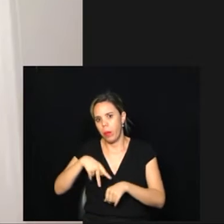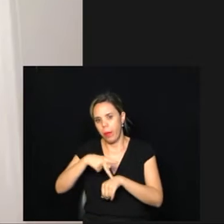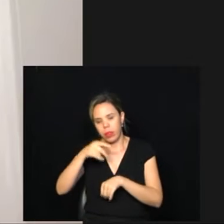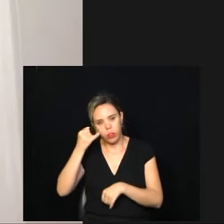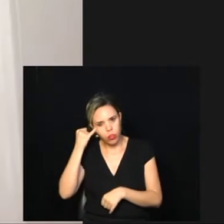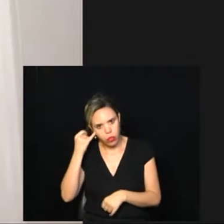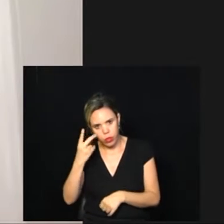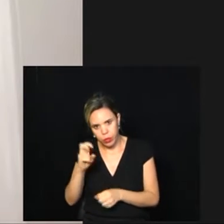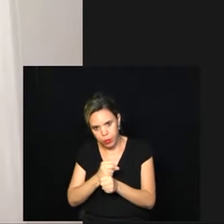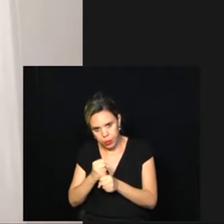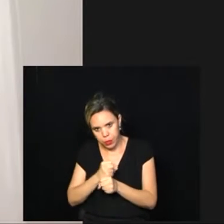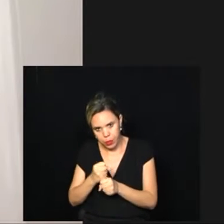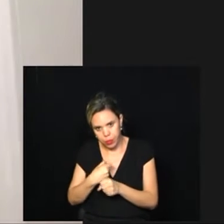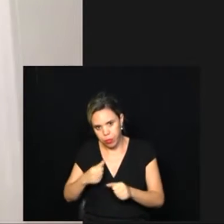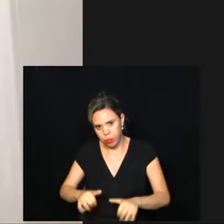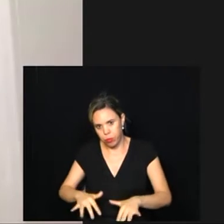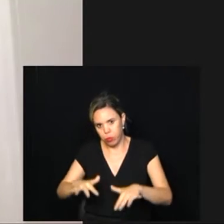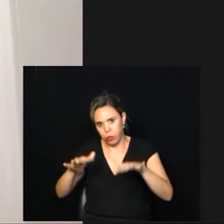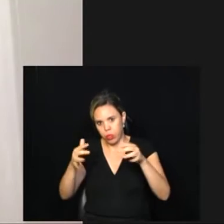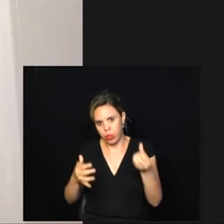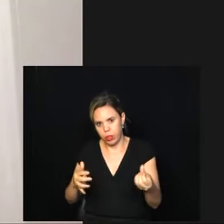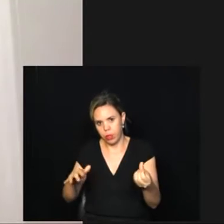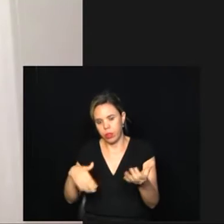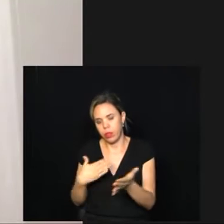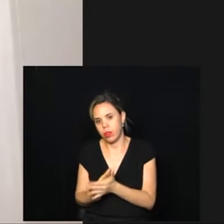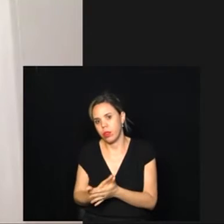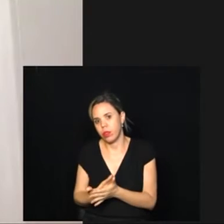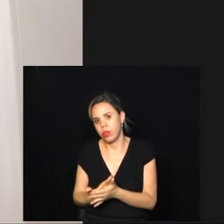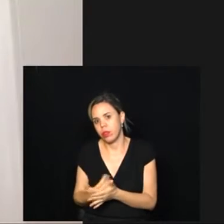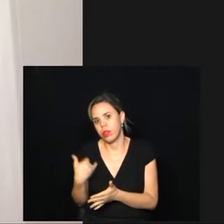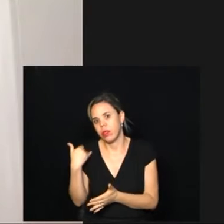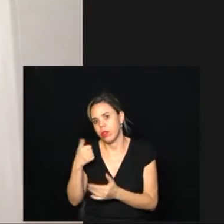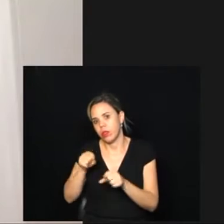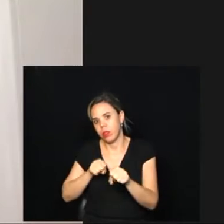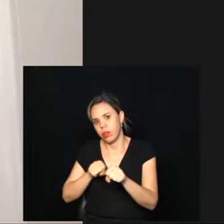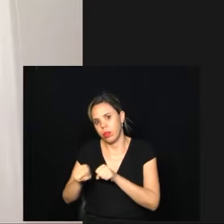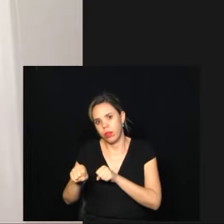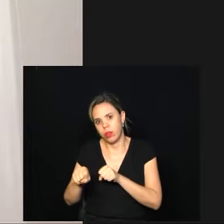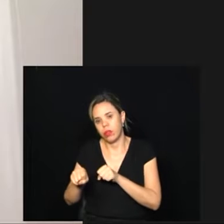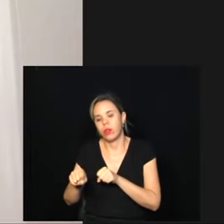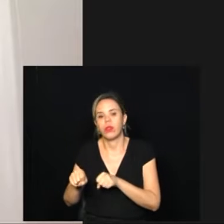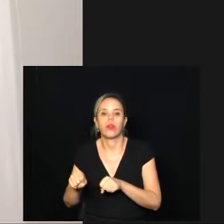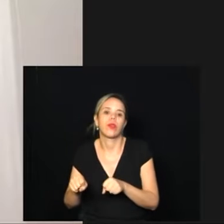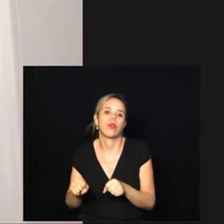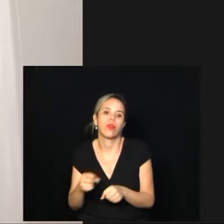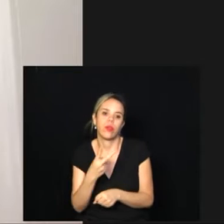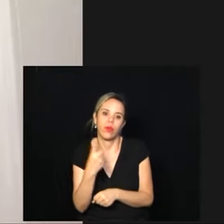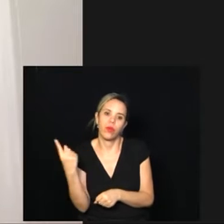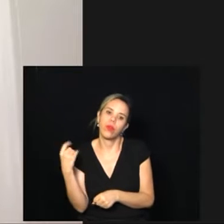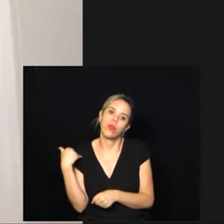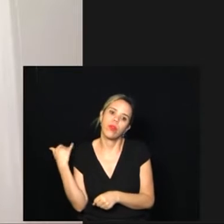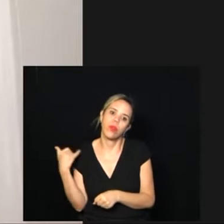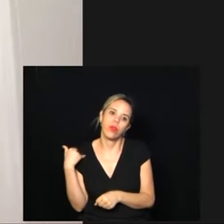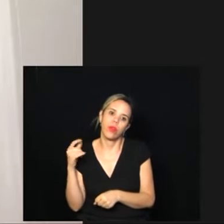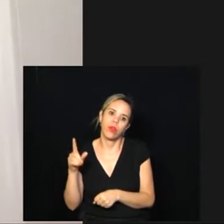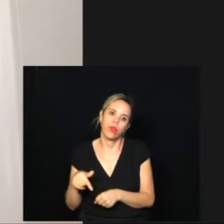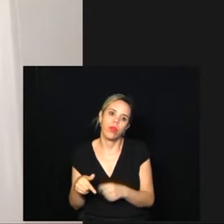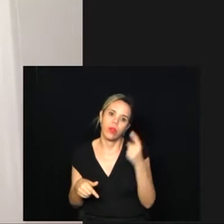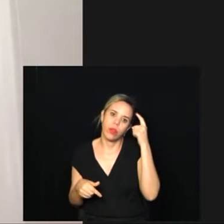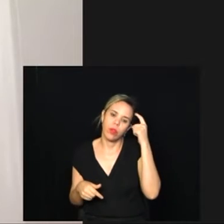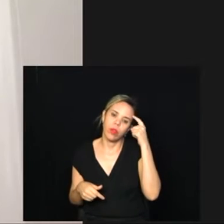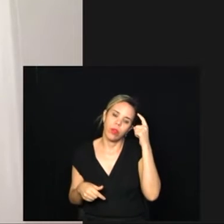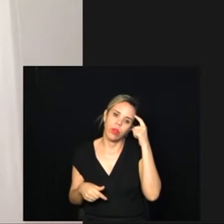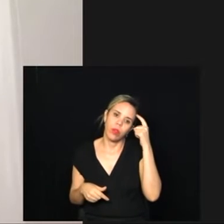viveu lá por 15 anos. Eu cresci dos 6 anos até a idade da minha formatura com 21 anos, com